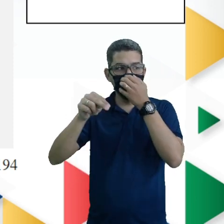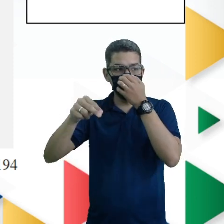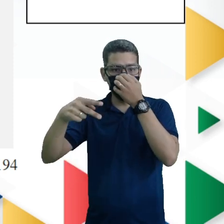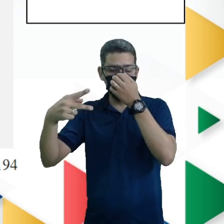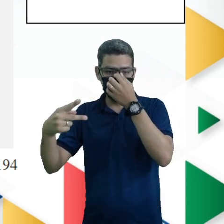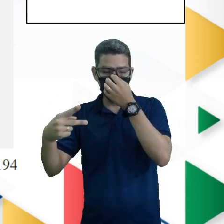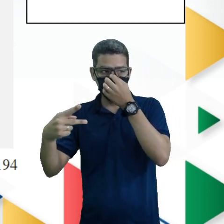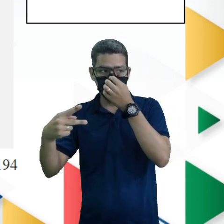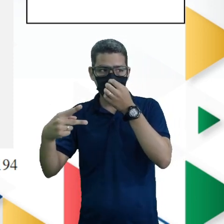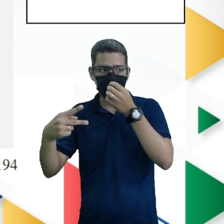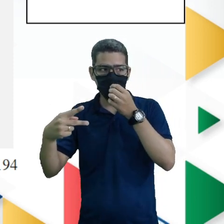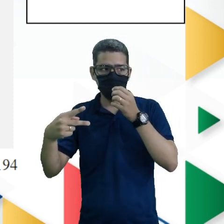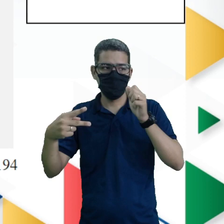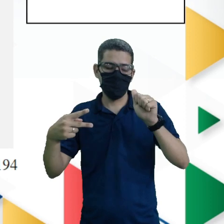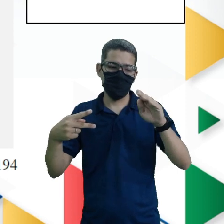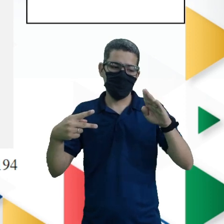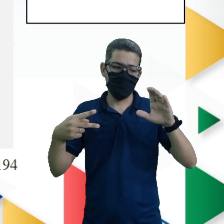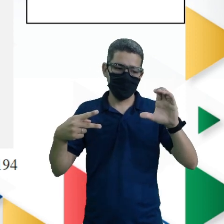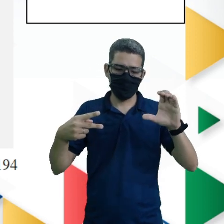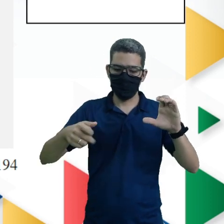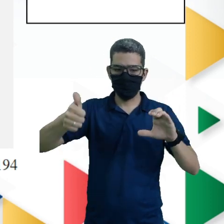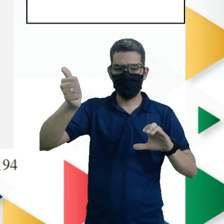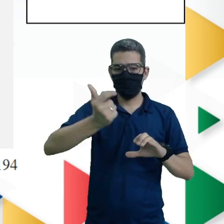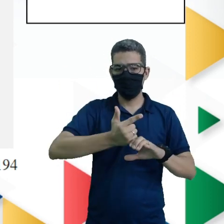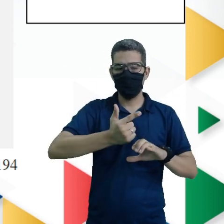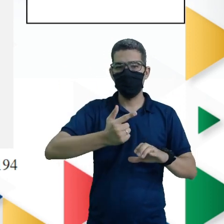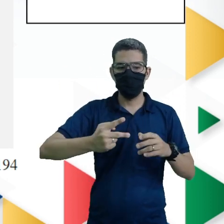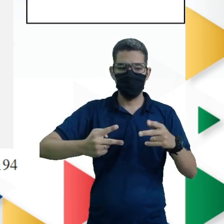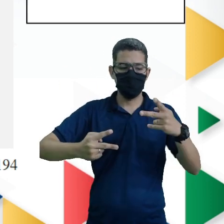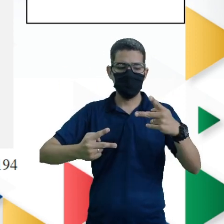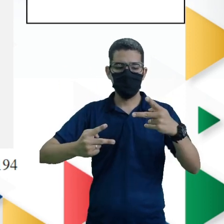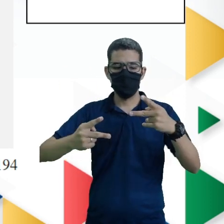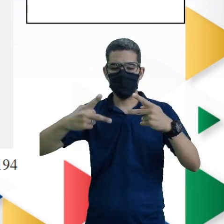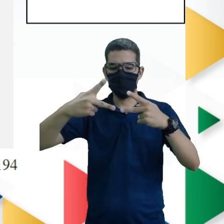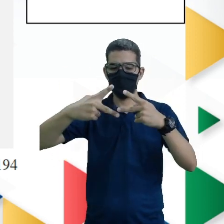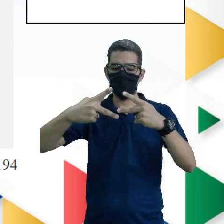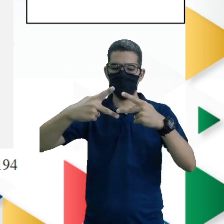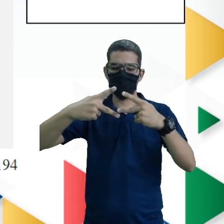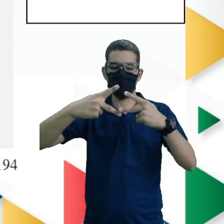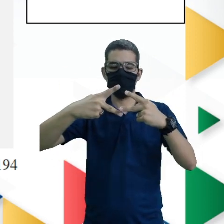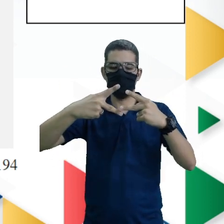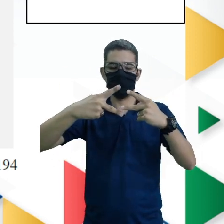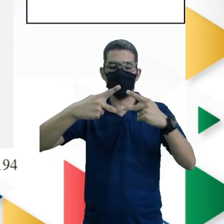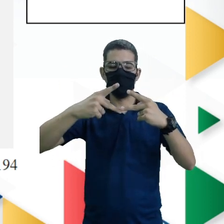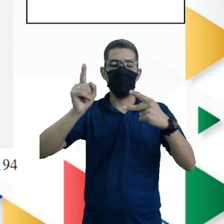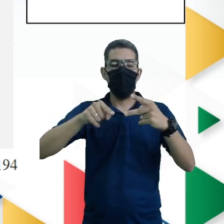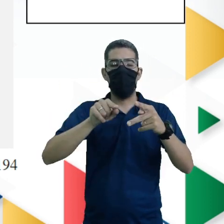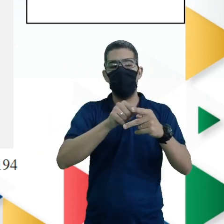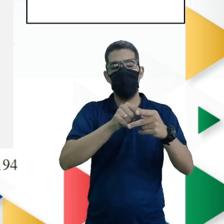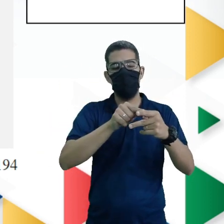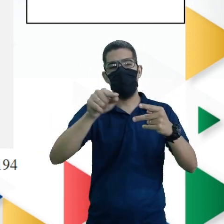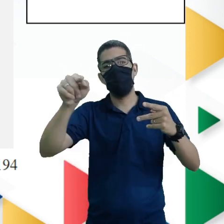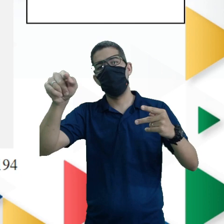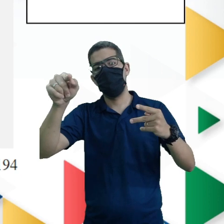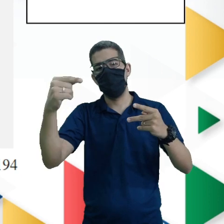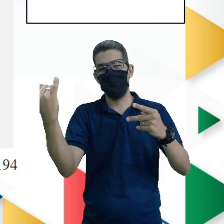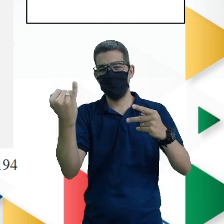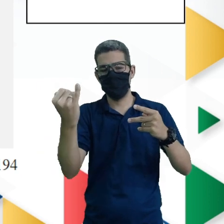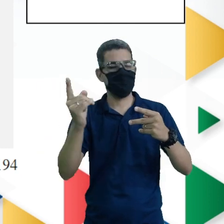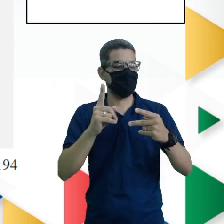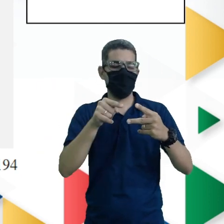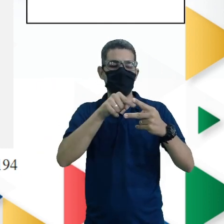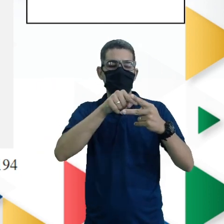ele é maior do que o ângulo ABC, tá? Não está diretamente ligado ao comprimento das suas semirretas, e sim à sua